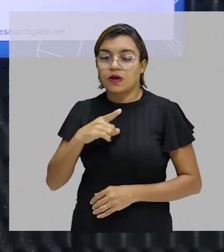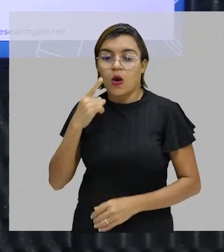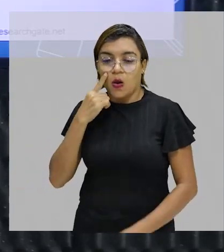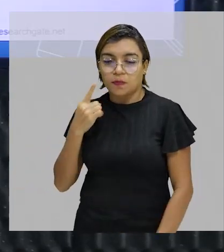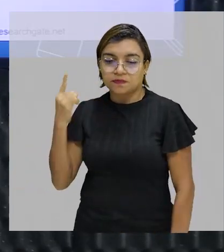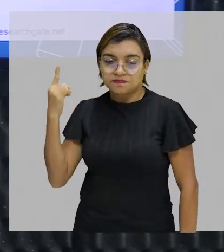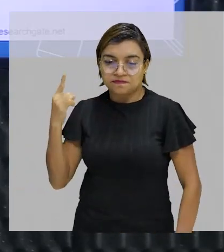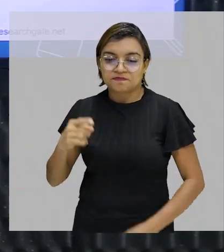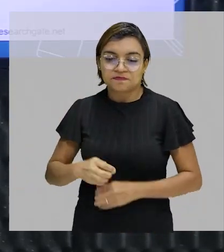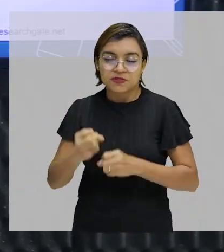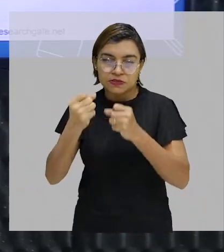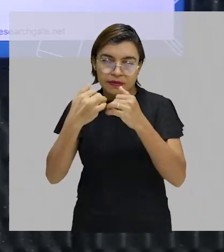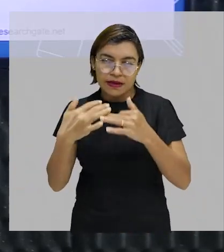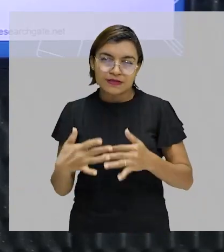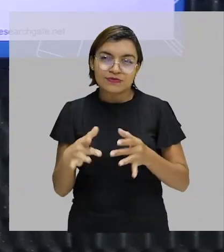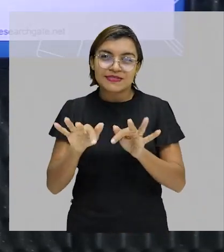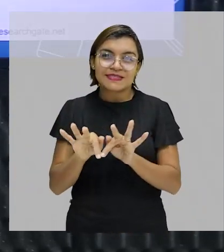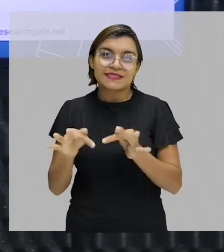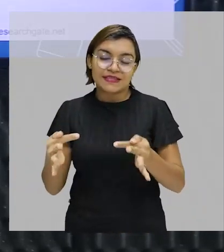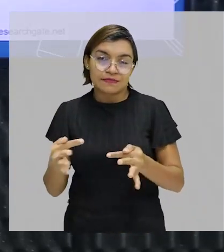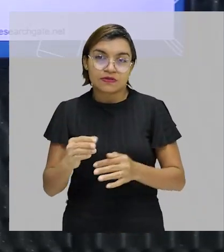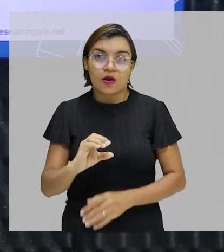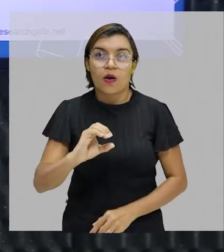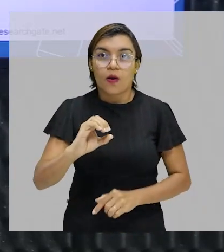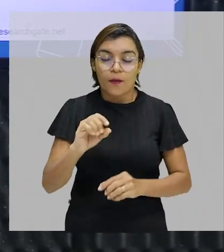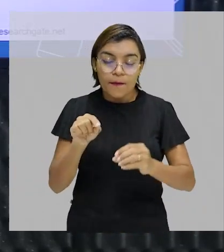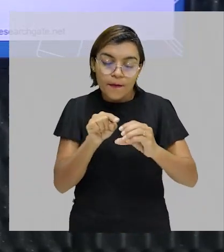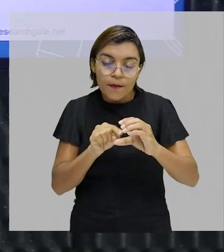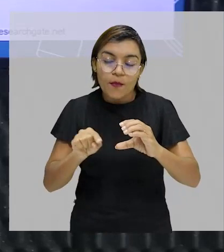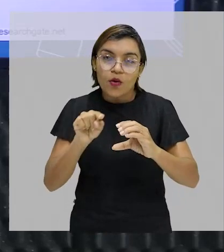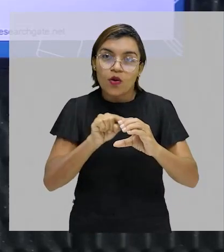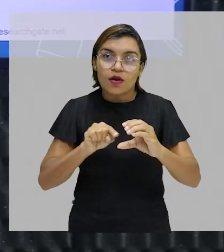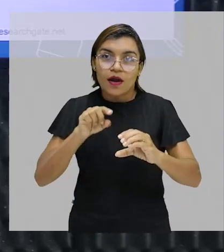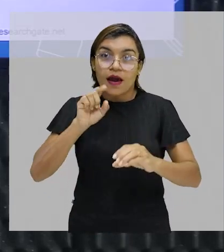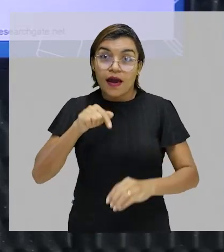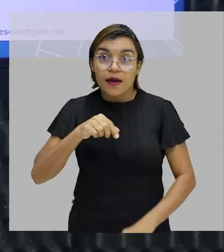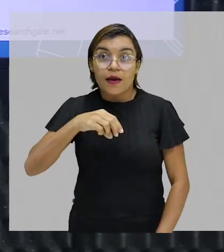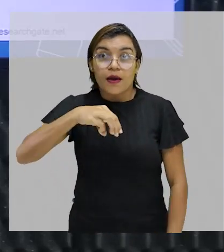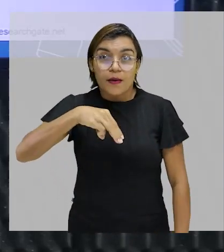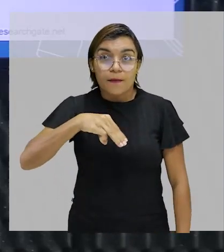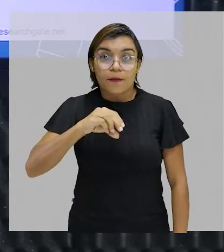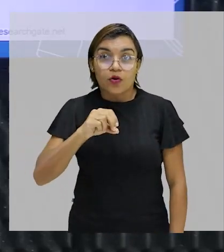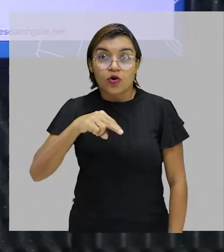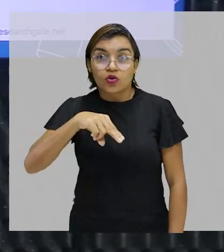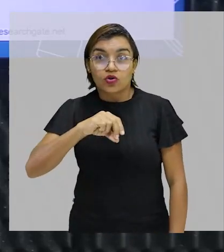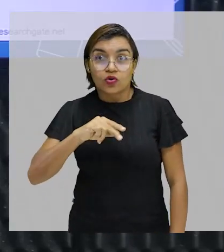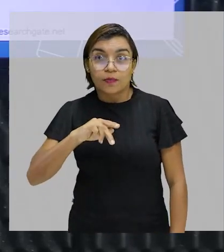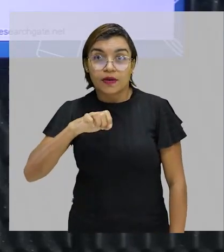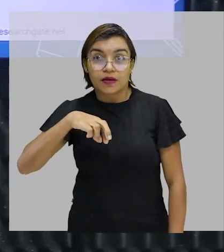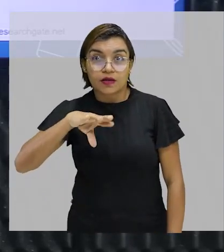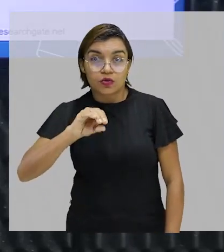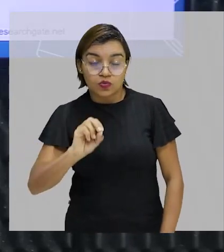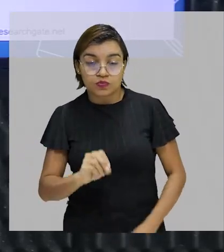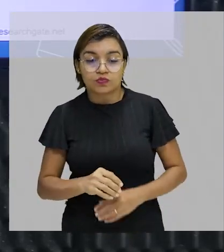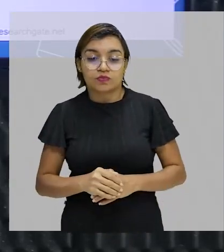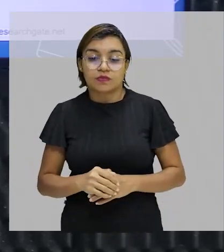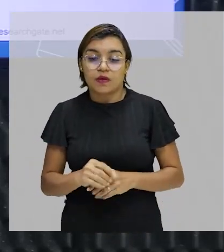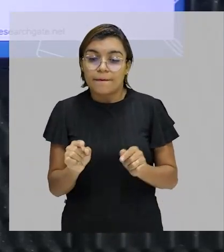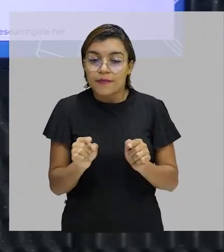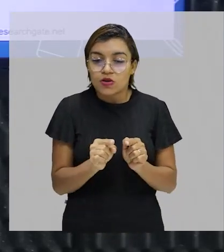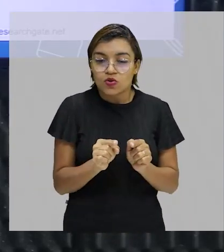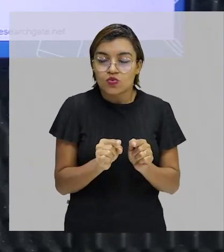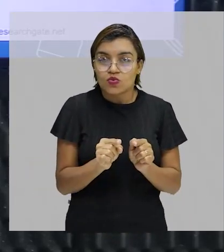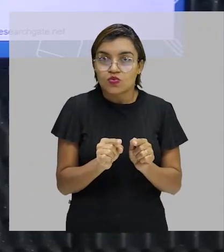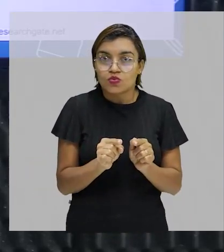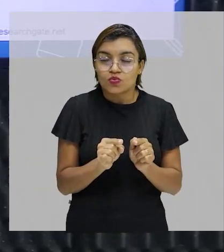forma bem simples. Uma bolinha dessa seria o monômero, né? A menor porção, show? E